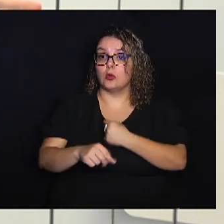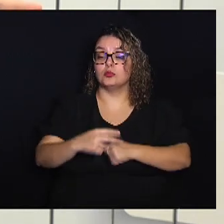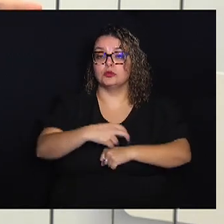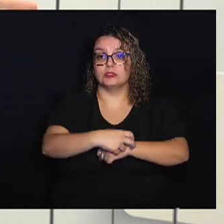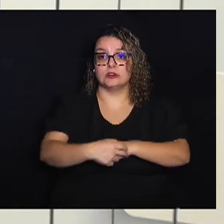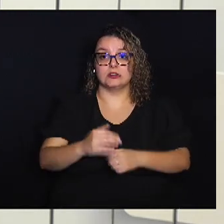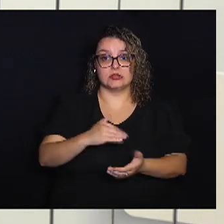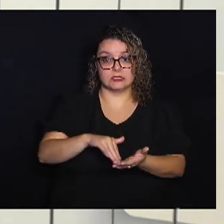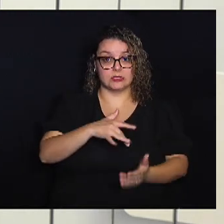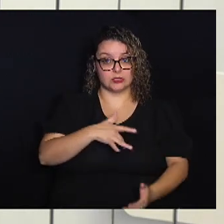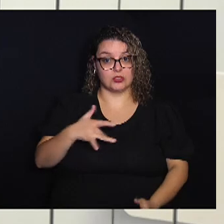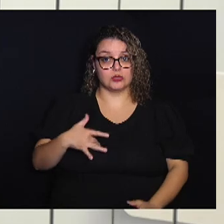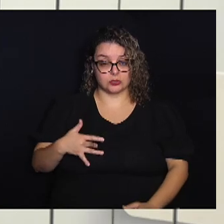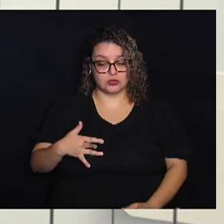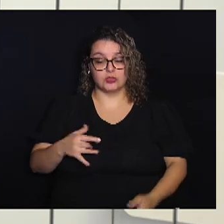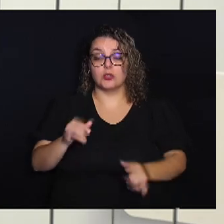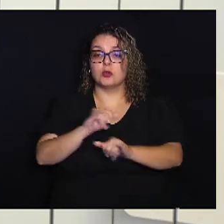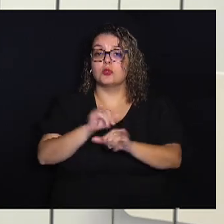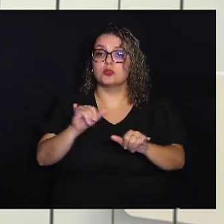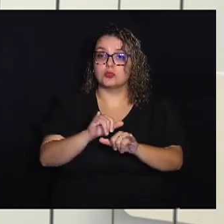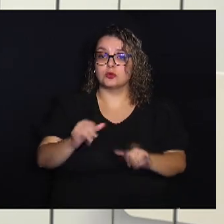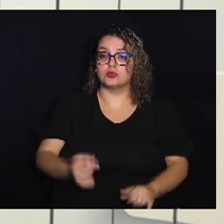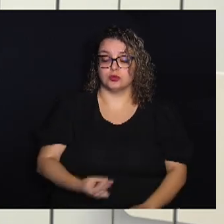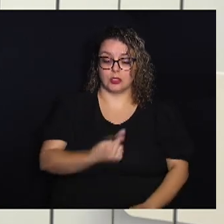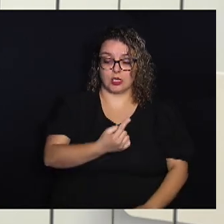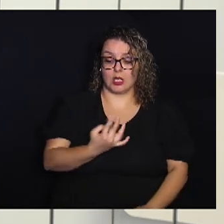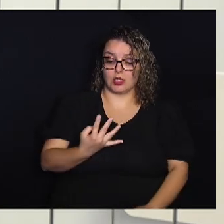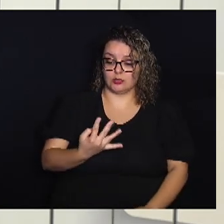de Saúde aqui de Campinas já aplicou